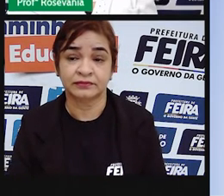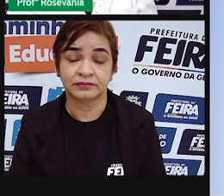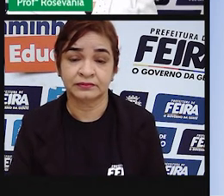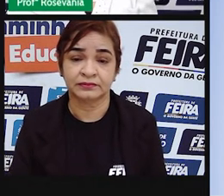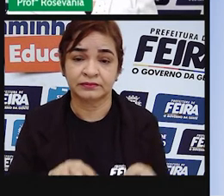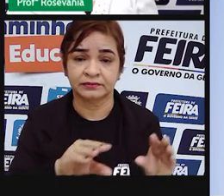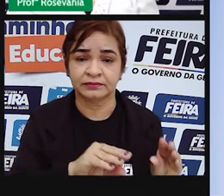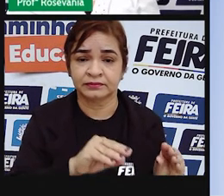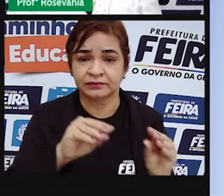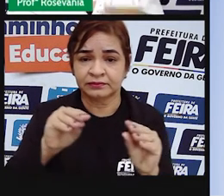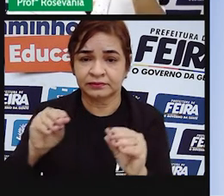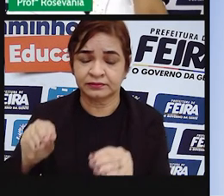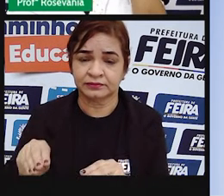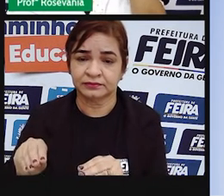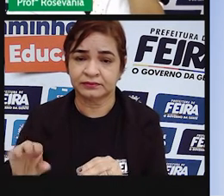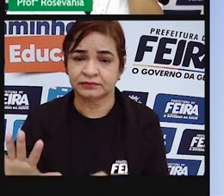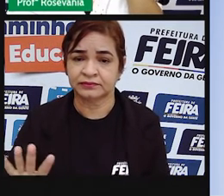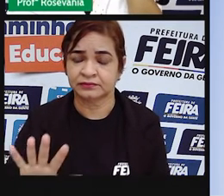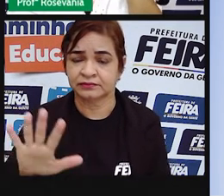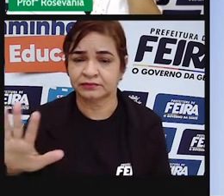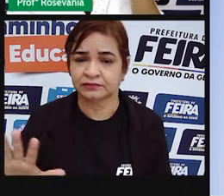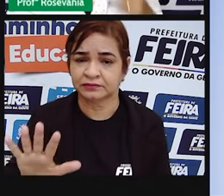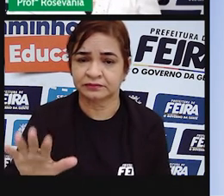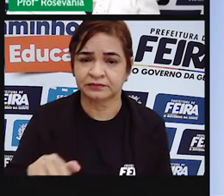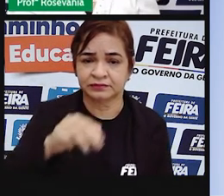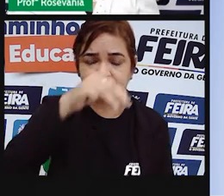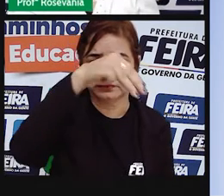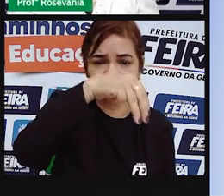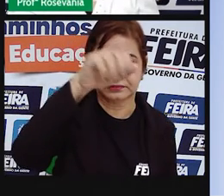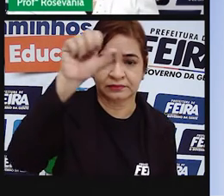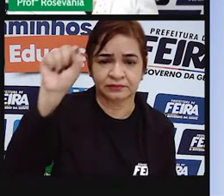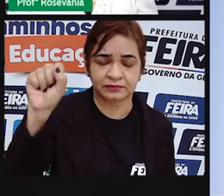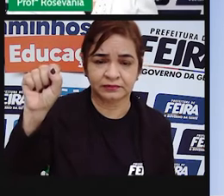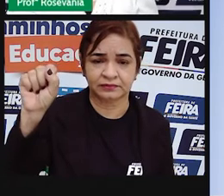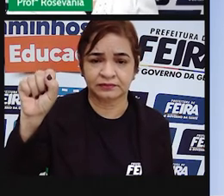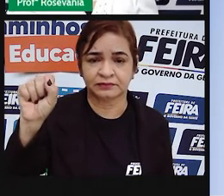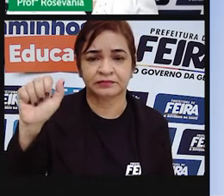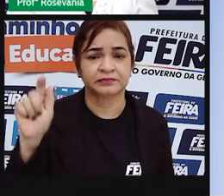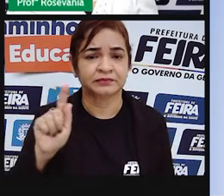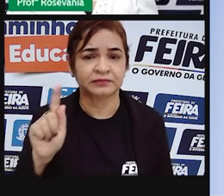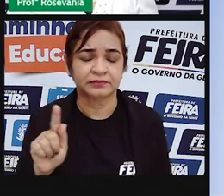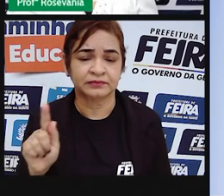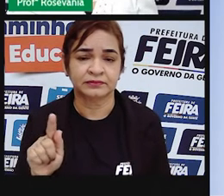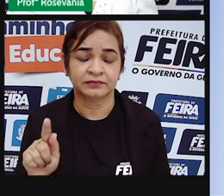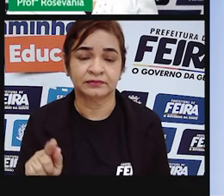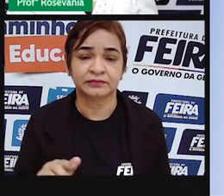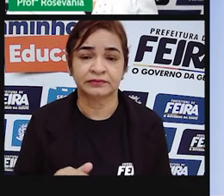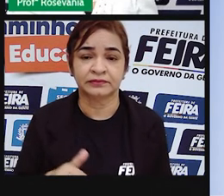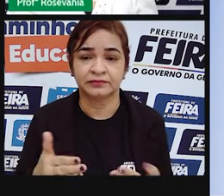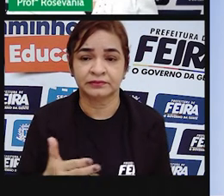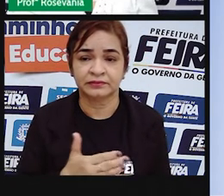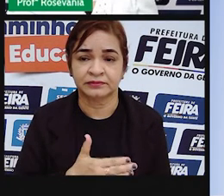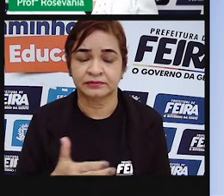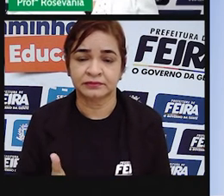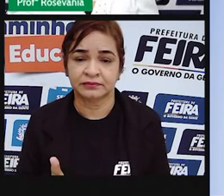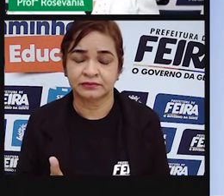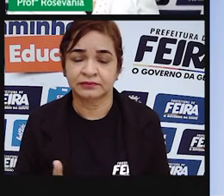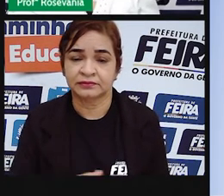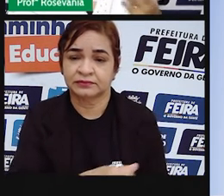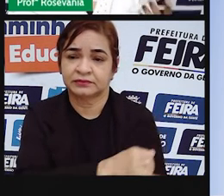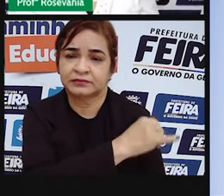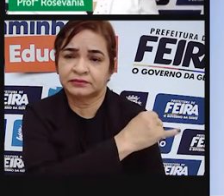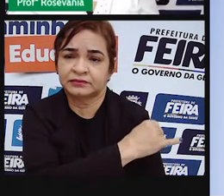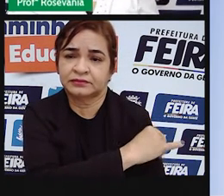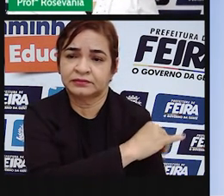vindo para a região é do Mato Grosso Mato Grosso do Sul Goiás mais inicialmente a gente veio para São Paulo